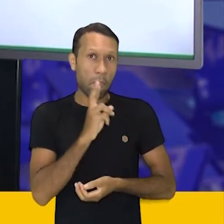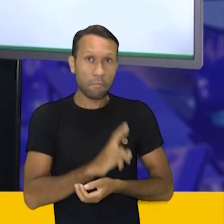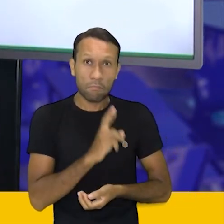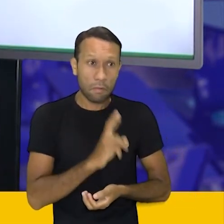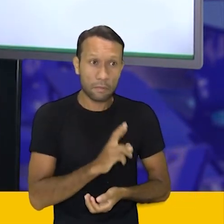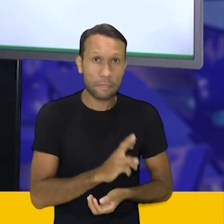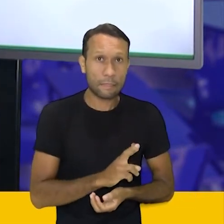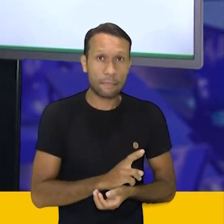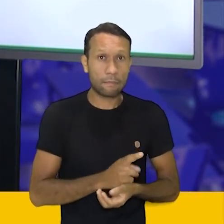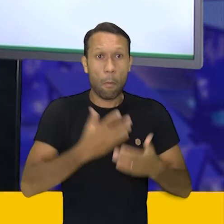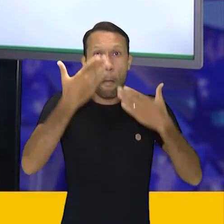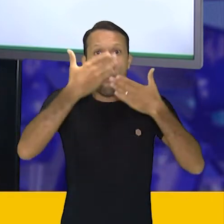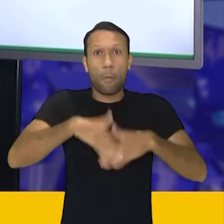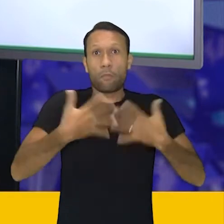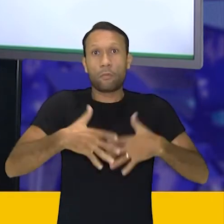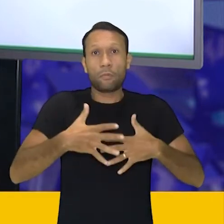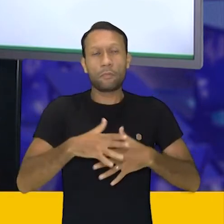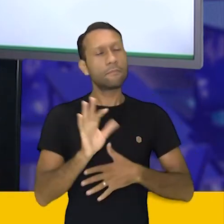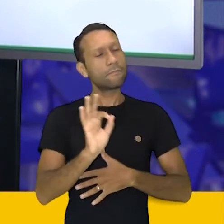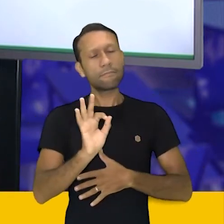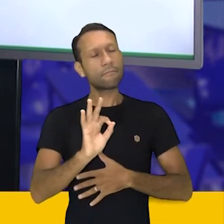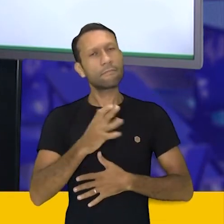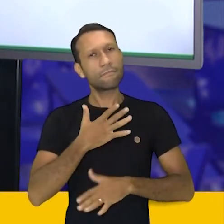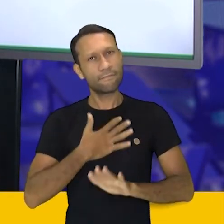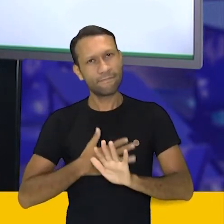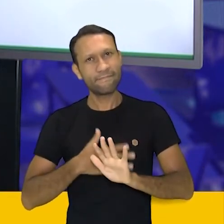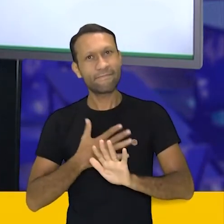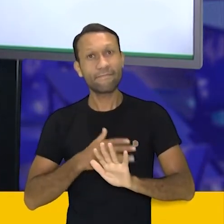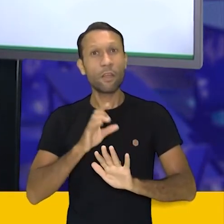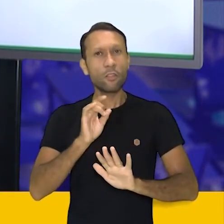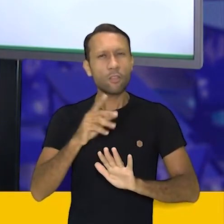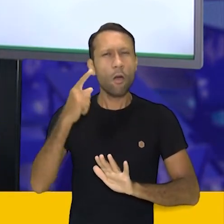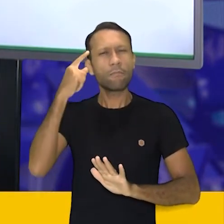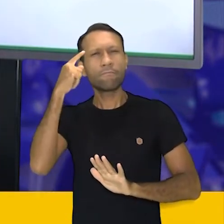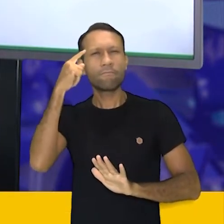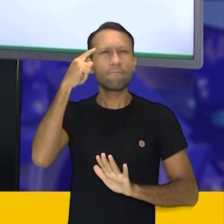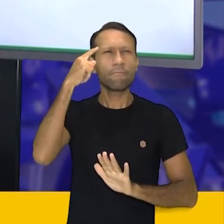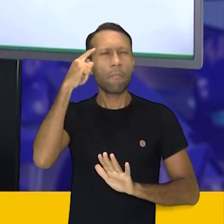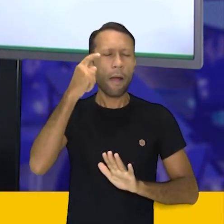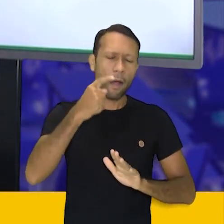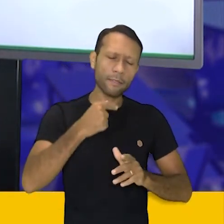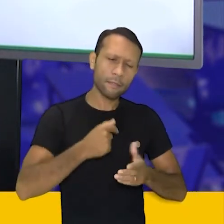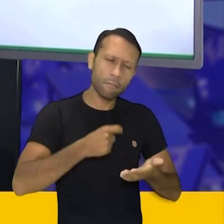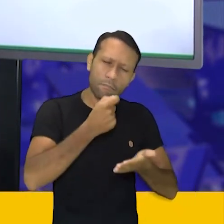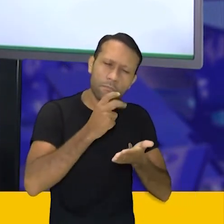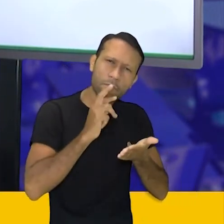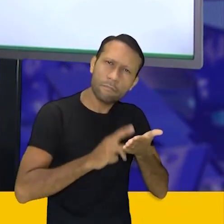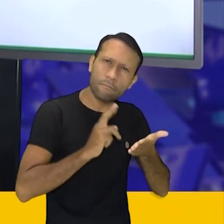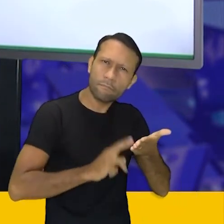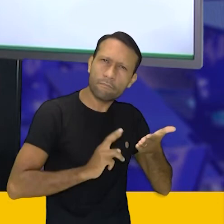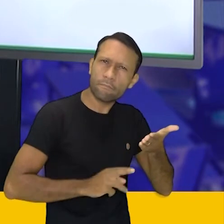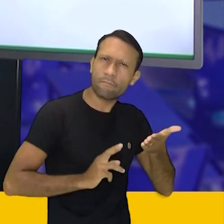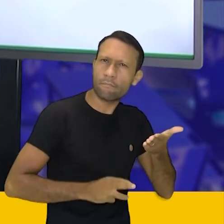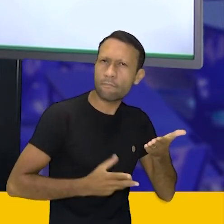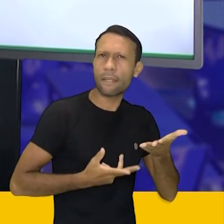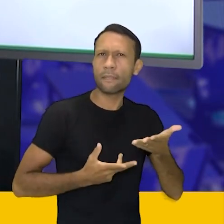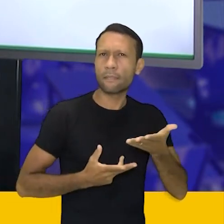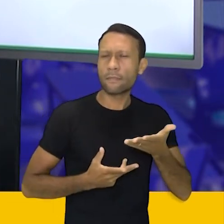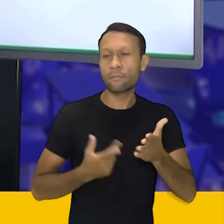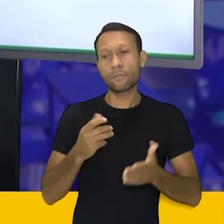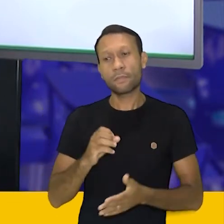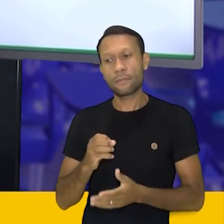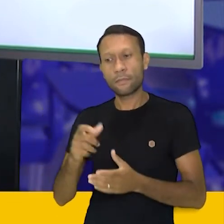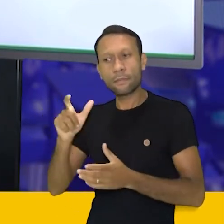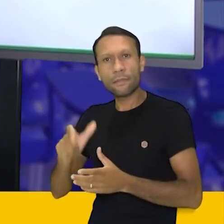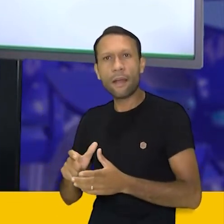como se isso aqui fosse um grande questionário. Não é isso. São provocações para que você vá desenvolvendo a sua pesquisa,